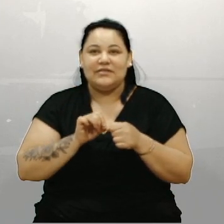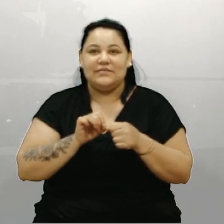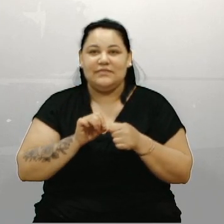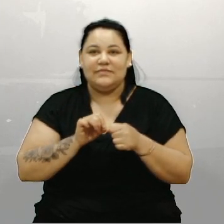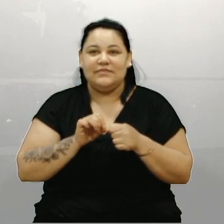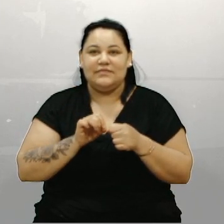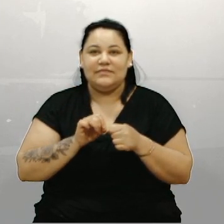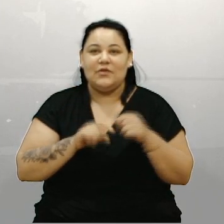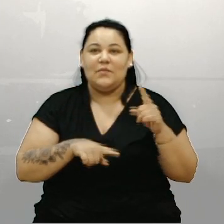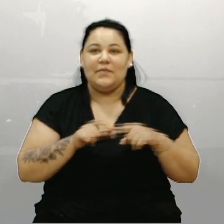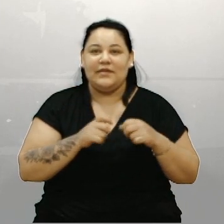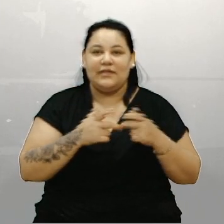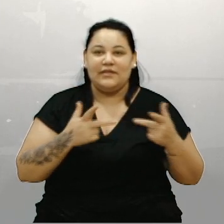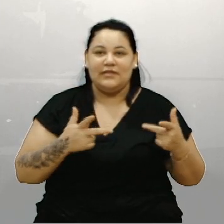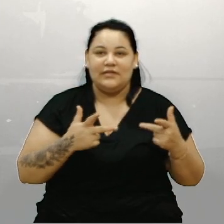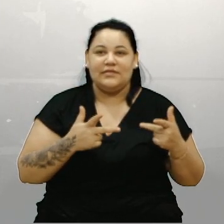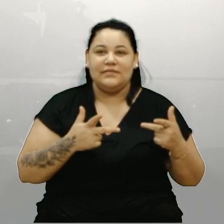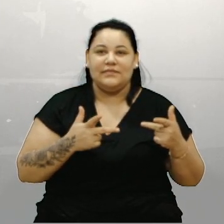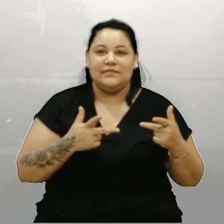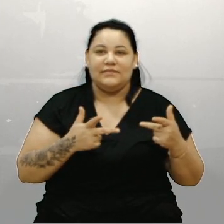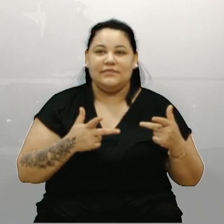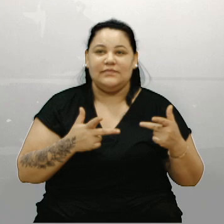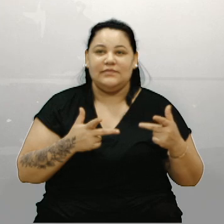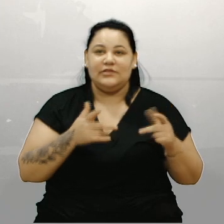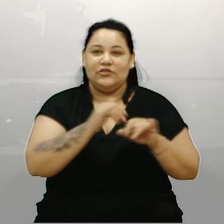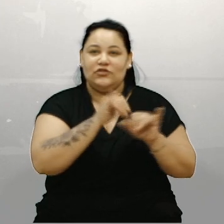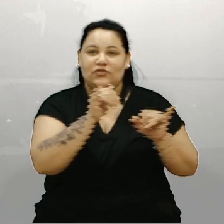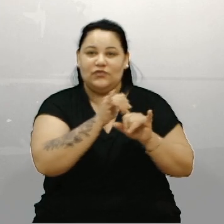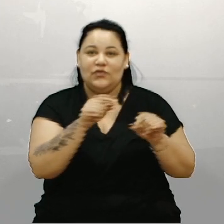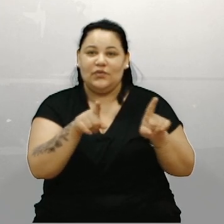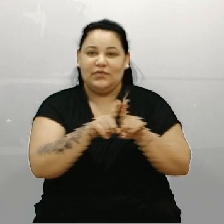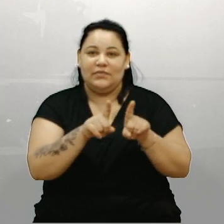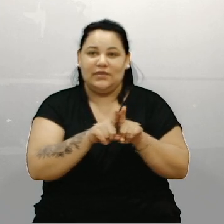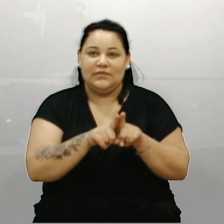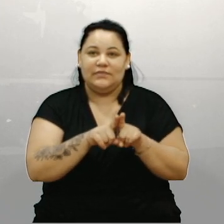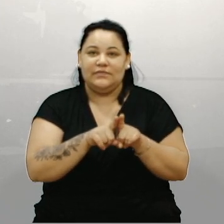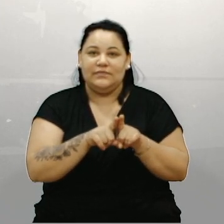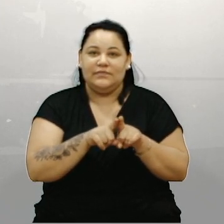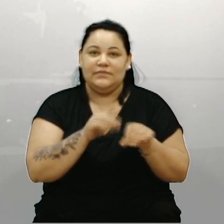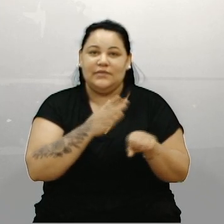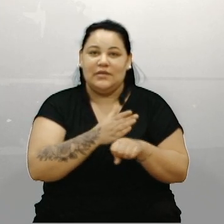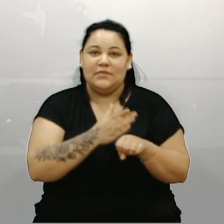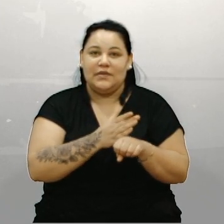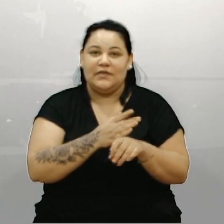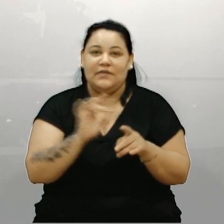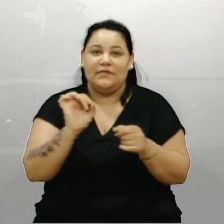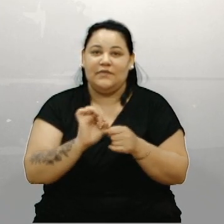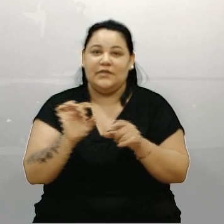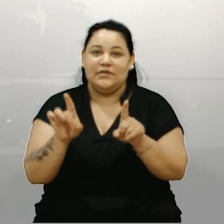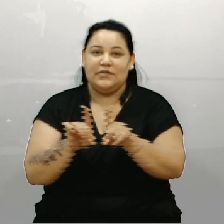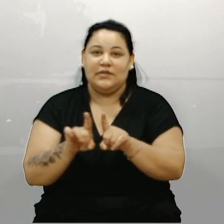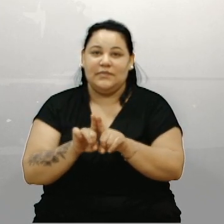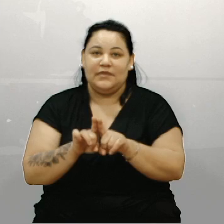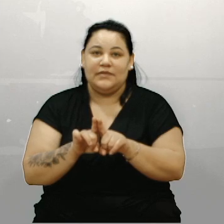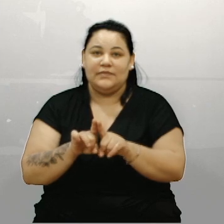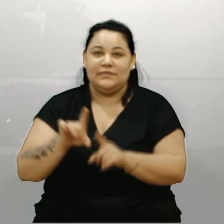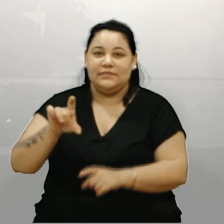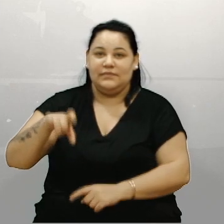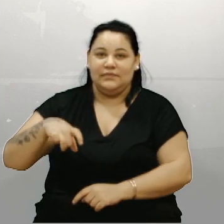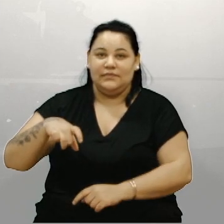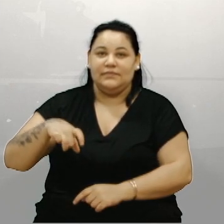esses materiais, e divulgou também, pode divulgar ali, participar, fazendo também a sua carteira de